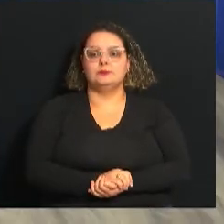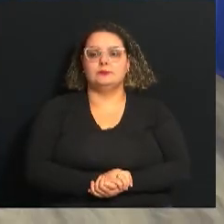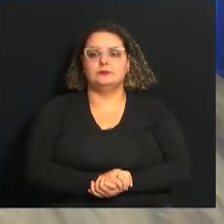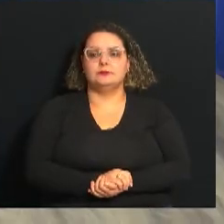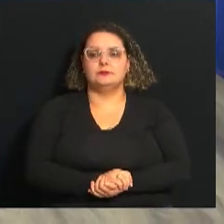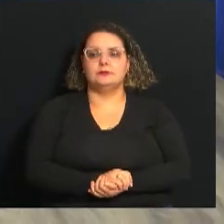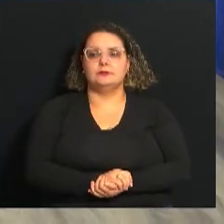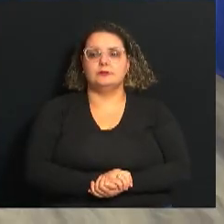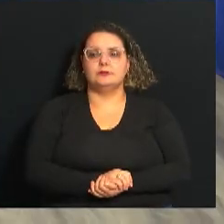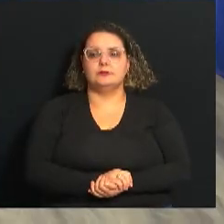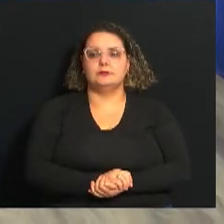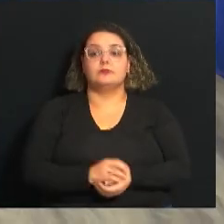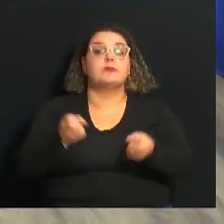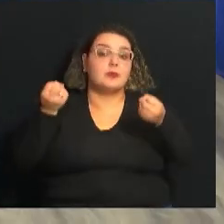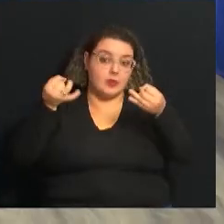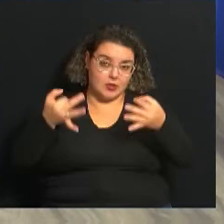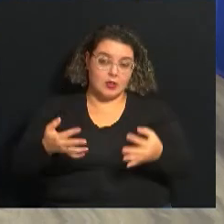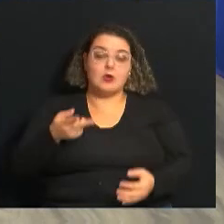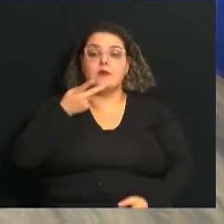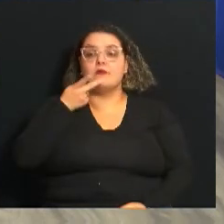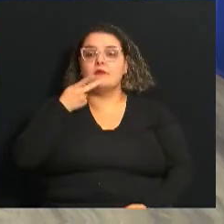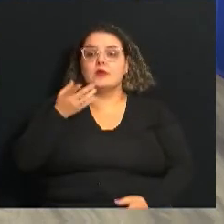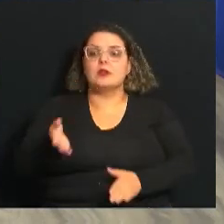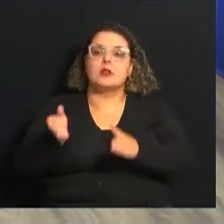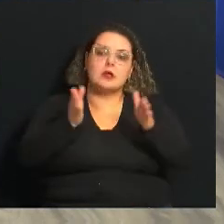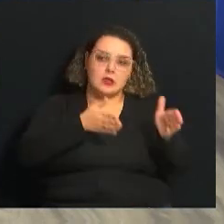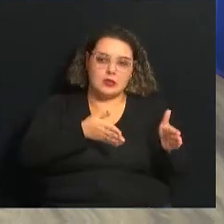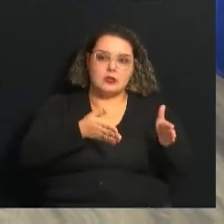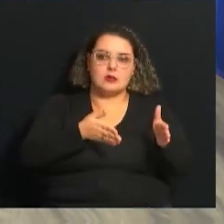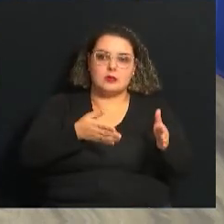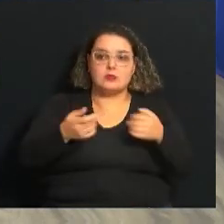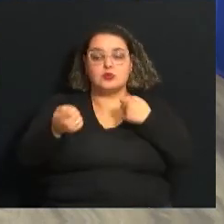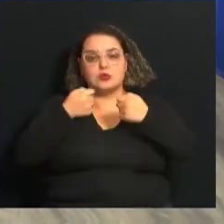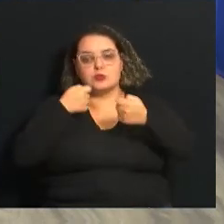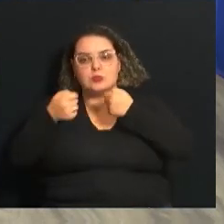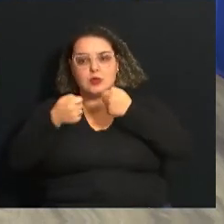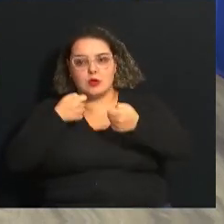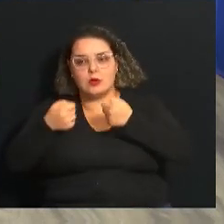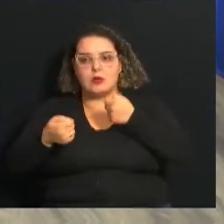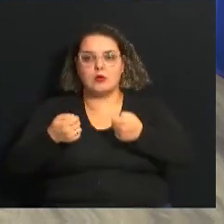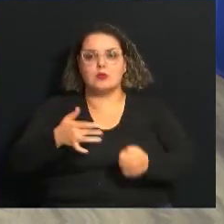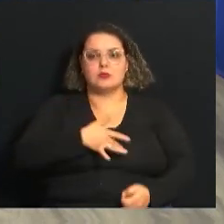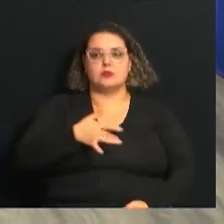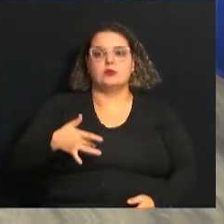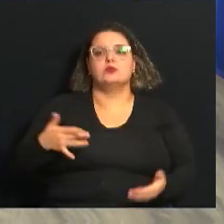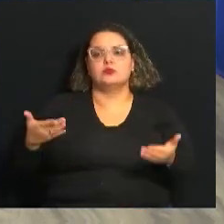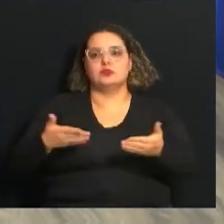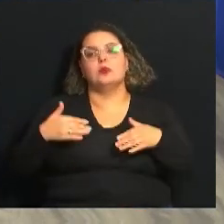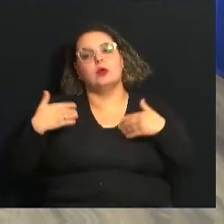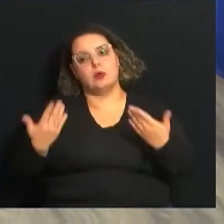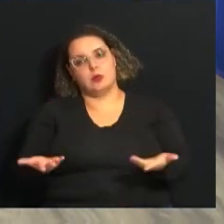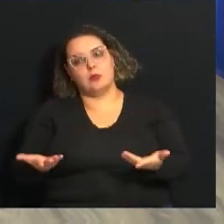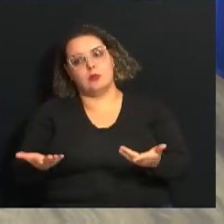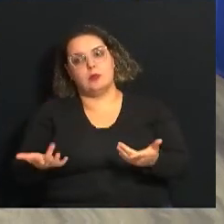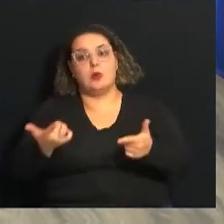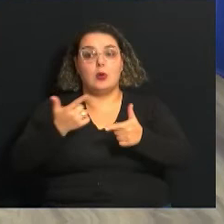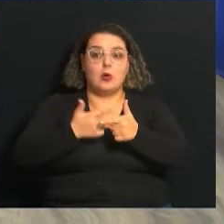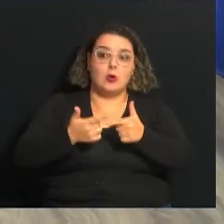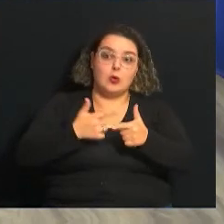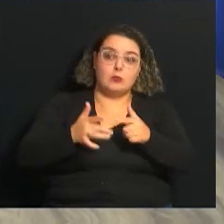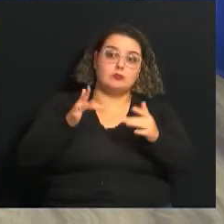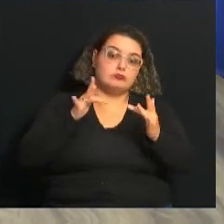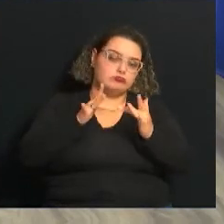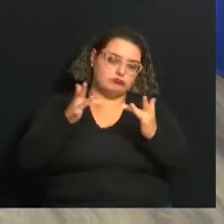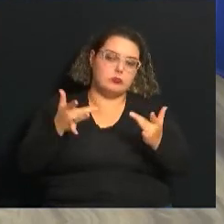Olha só uma explicação. Eu falei no bloco anterior, né, sobre a entrevista, sobre o Saúde Agora. Por conta de um problema de conexão, nós